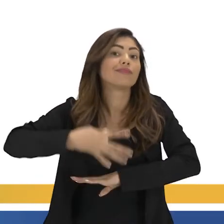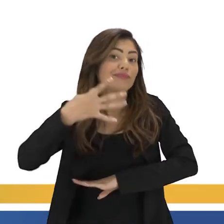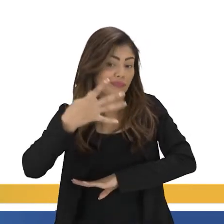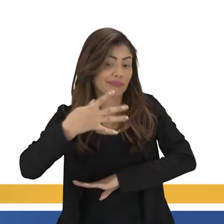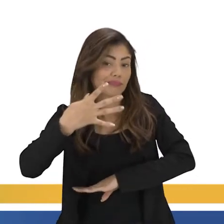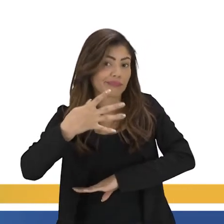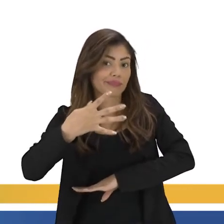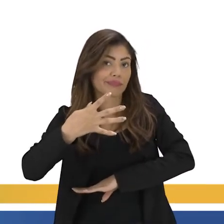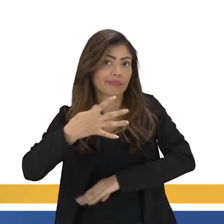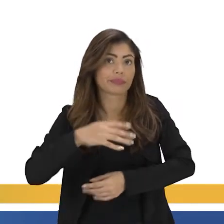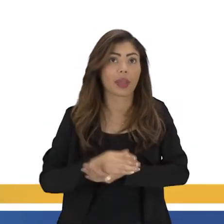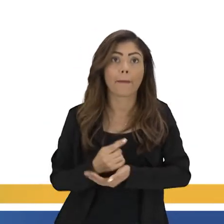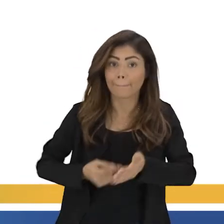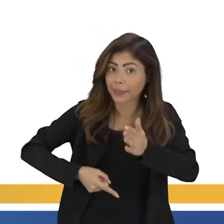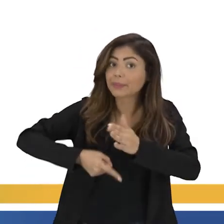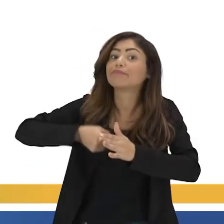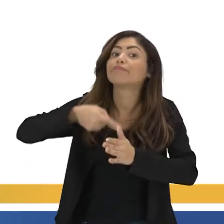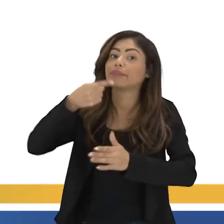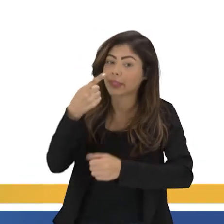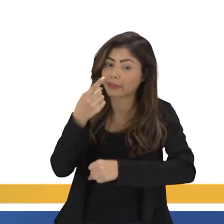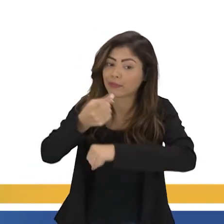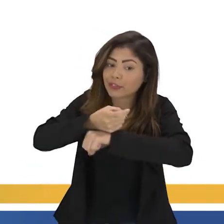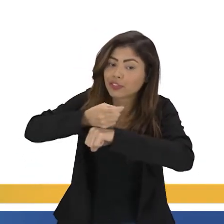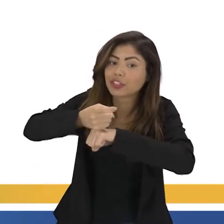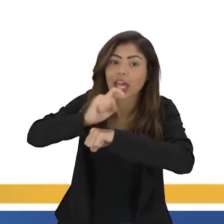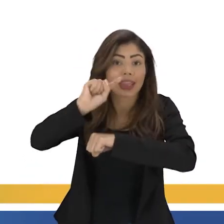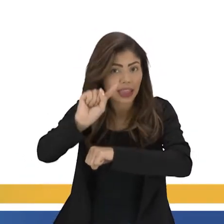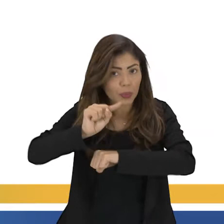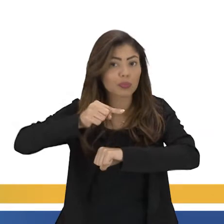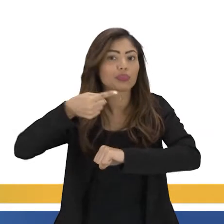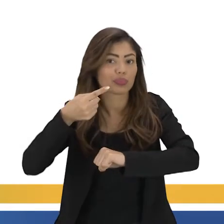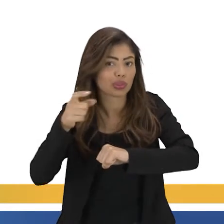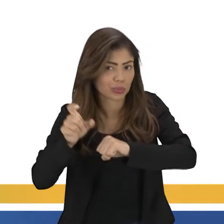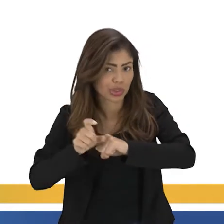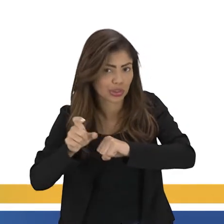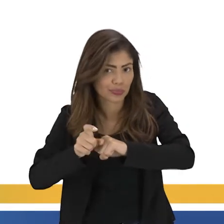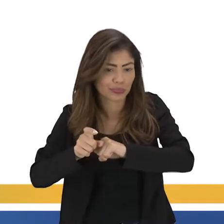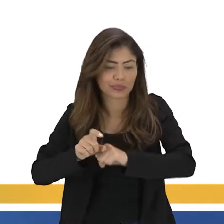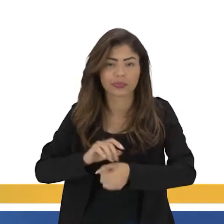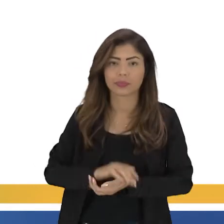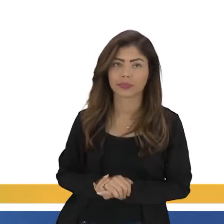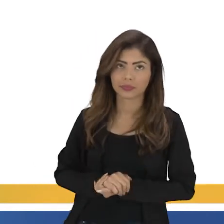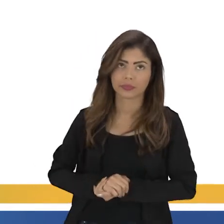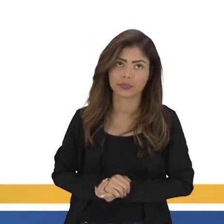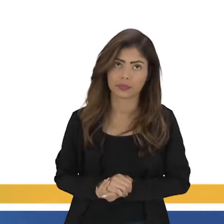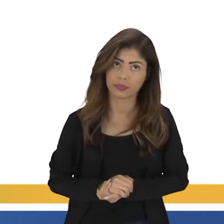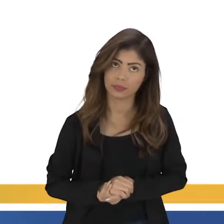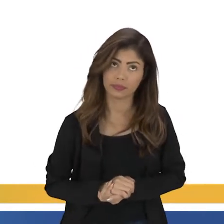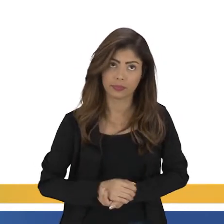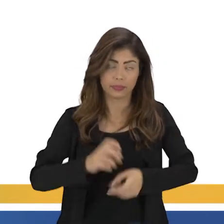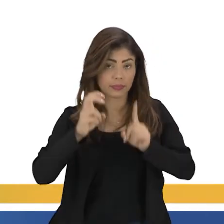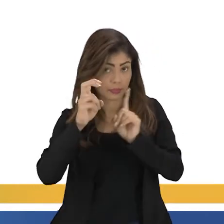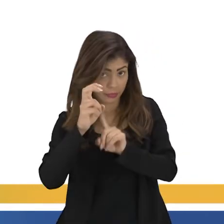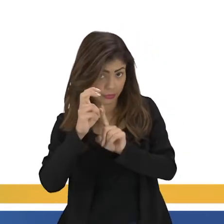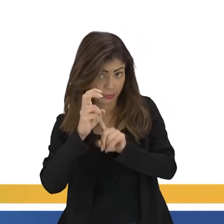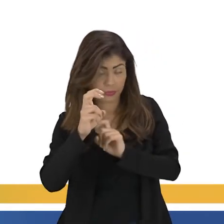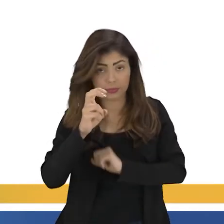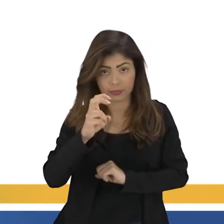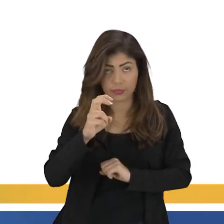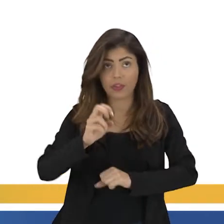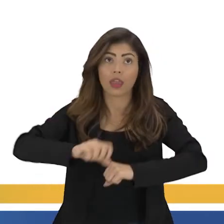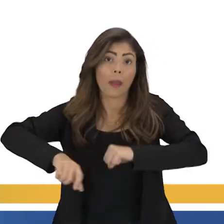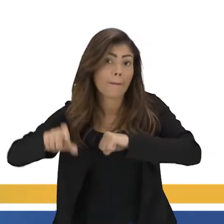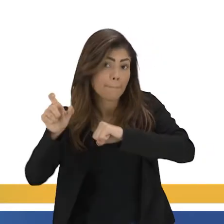quarta oração, vem primeiro o adjetivo, depois o substantivo. Na quinta oração, primeiro